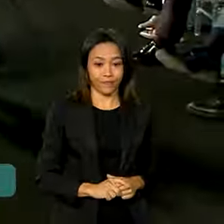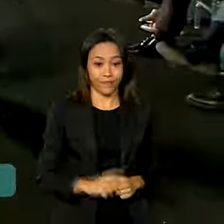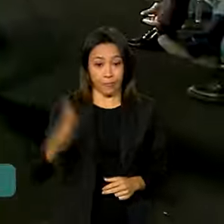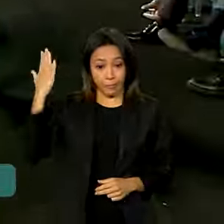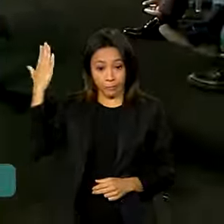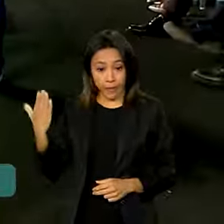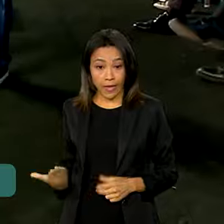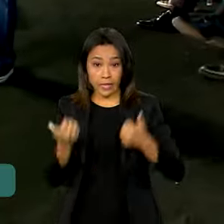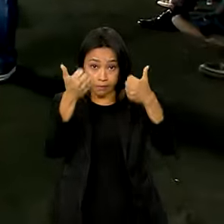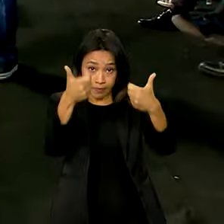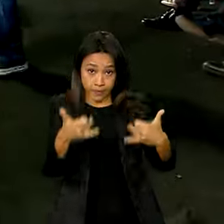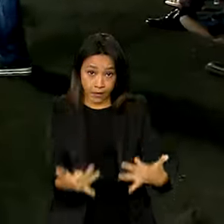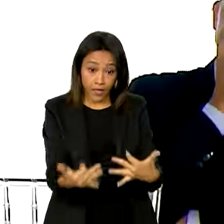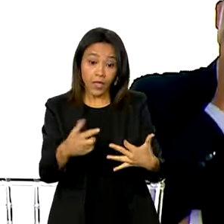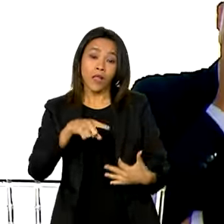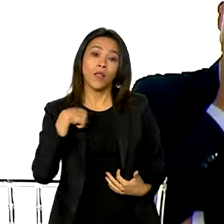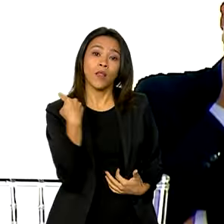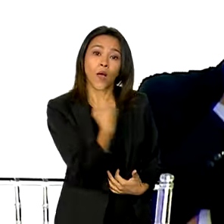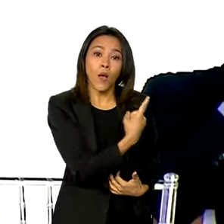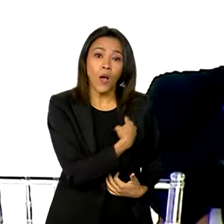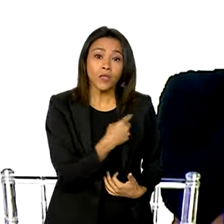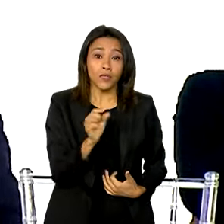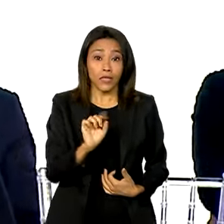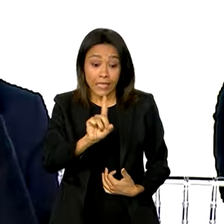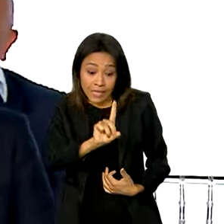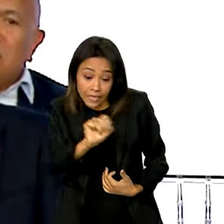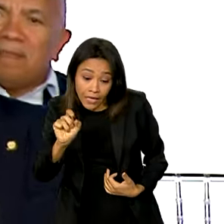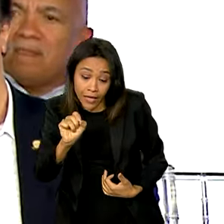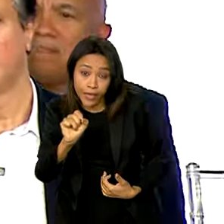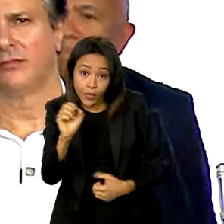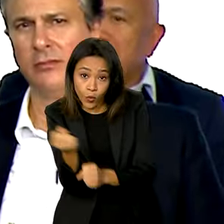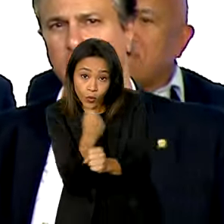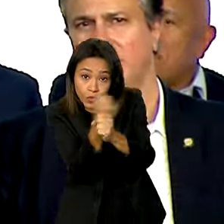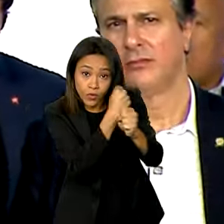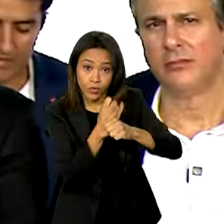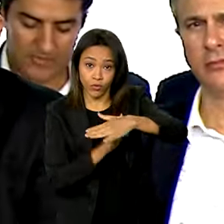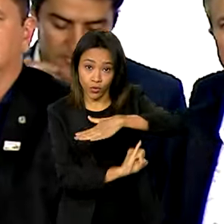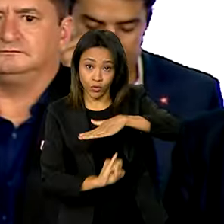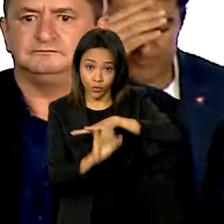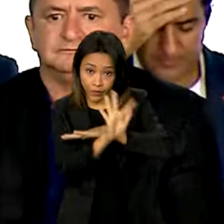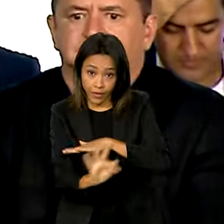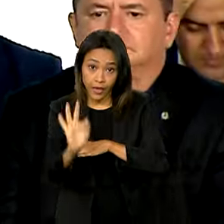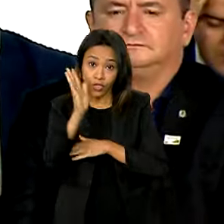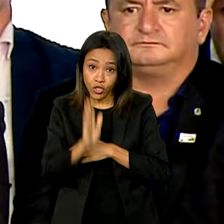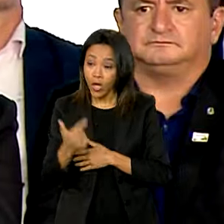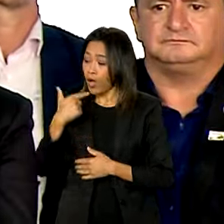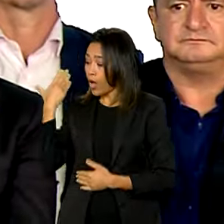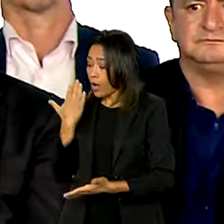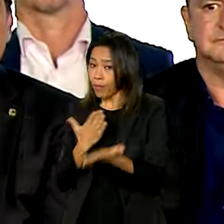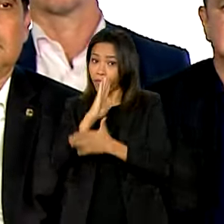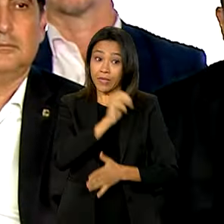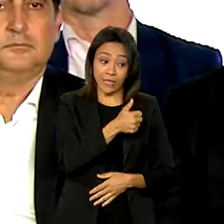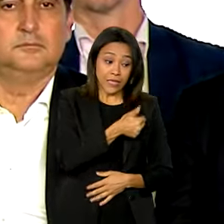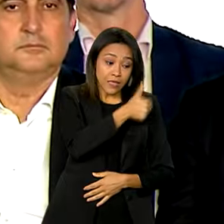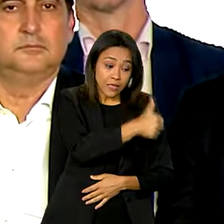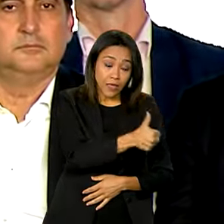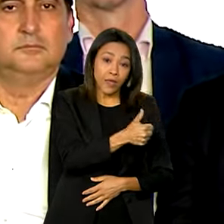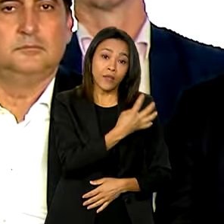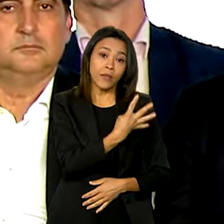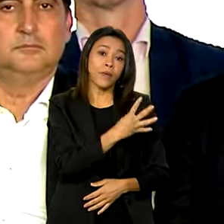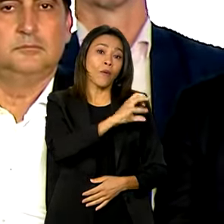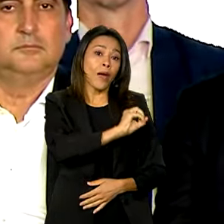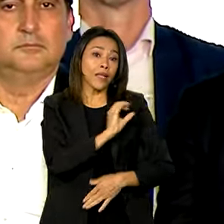Nós, com esse 100 que nós aprovamos agora, nós saímos de 140